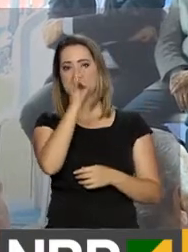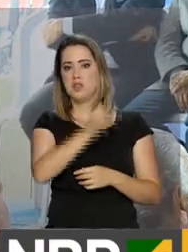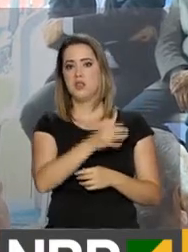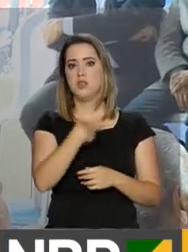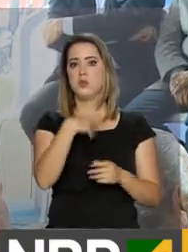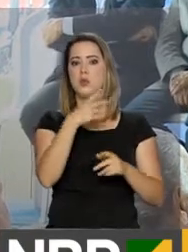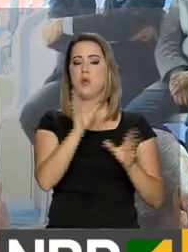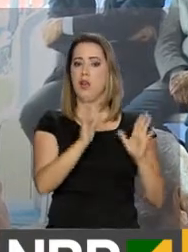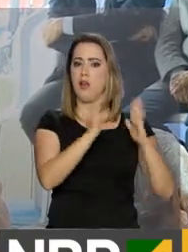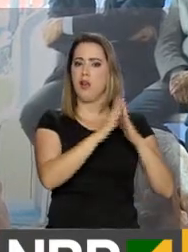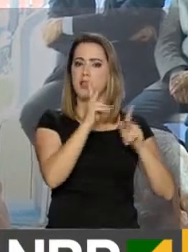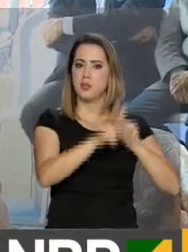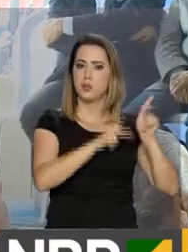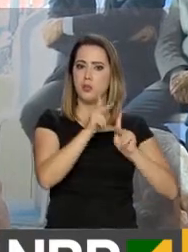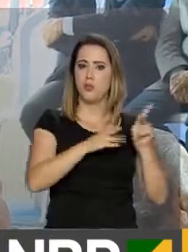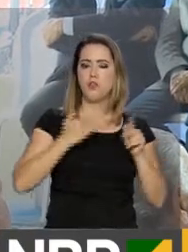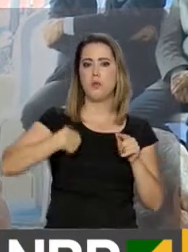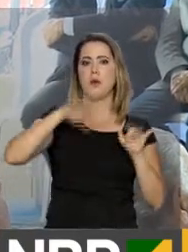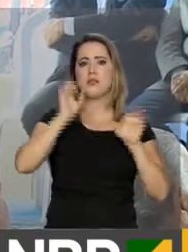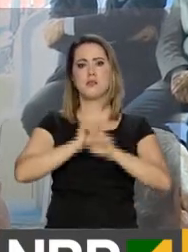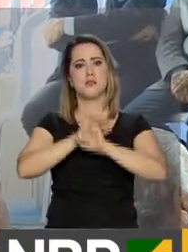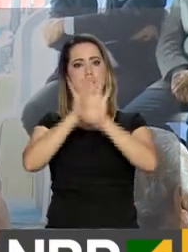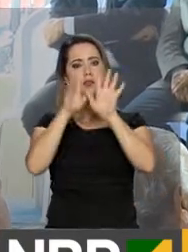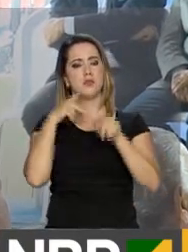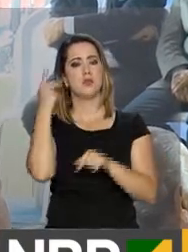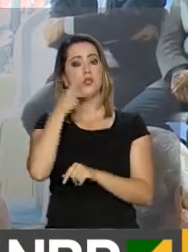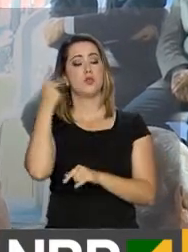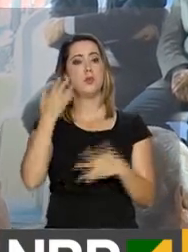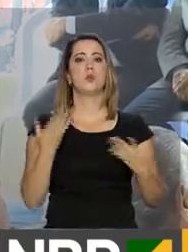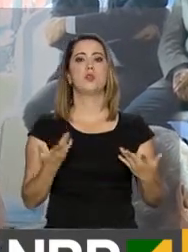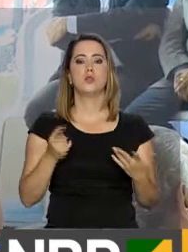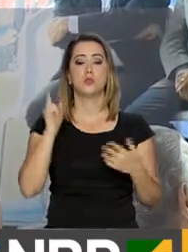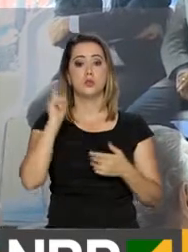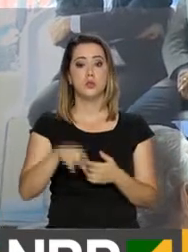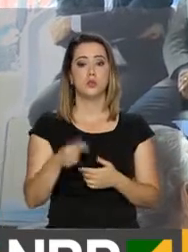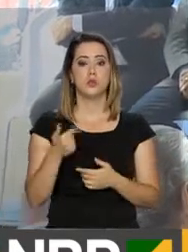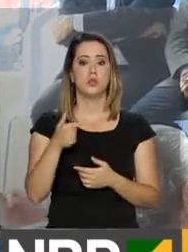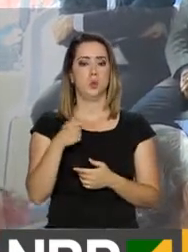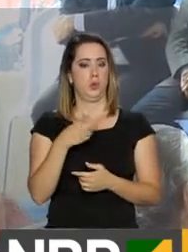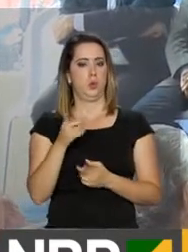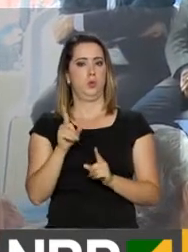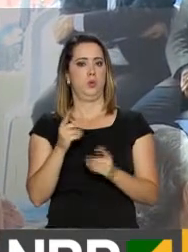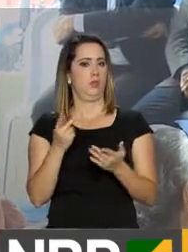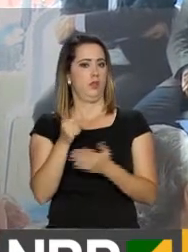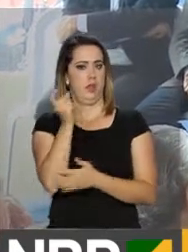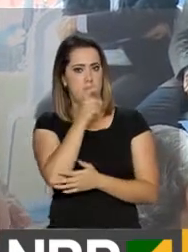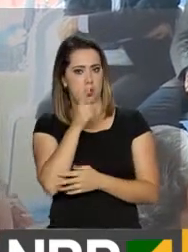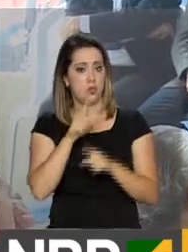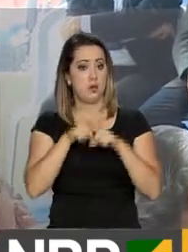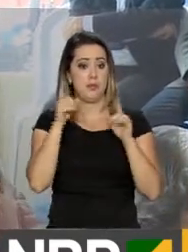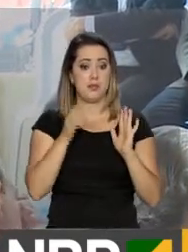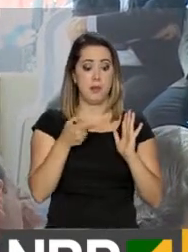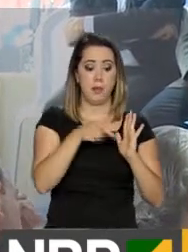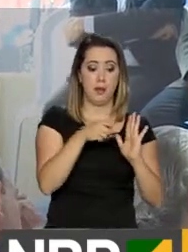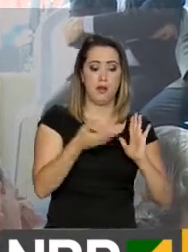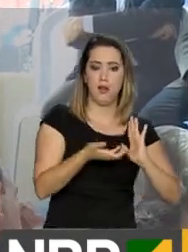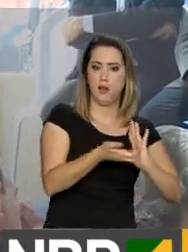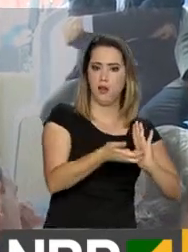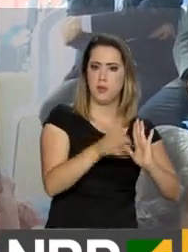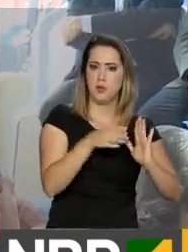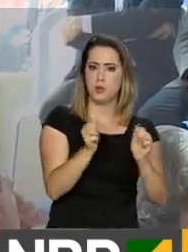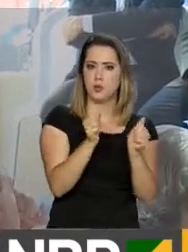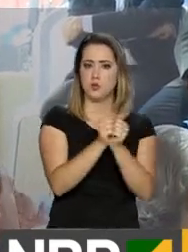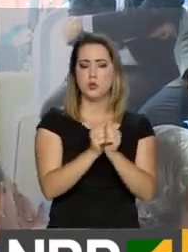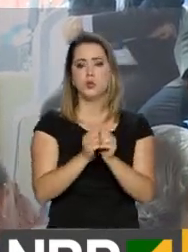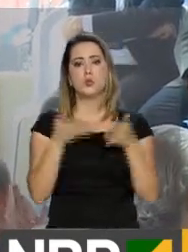a casa do povo, é a casa mais transparente da política brasileira, e não se engane, é através da Câmara dos Deputados, com a